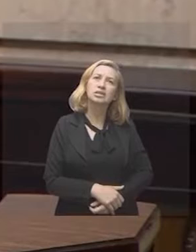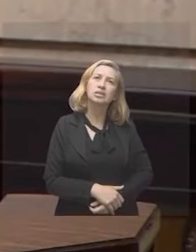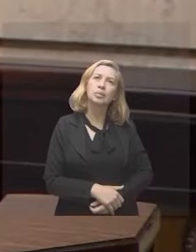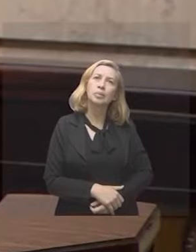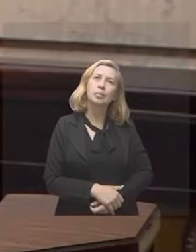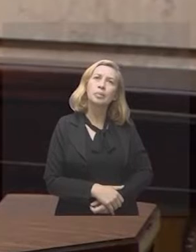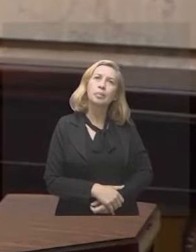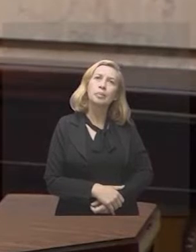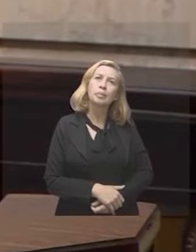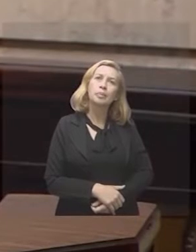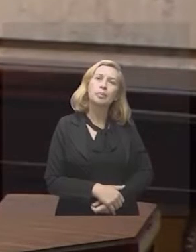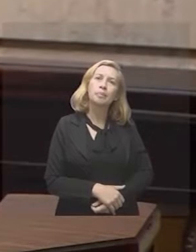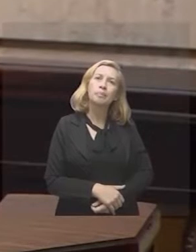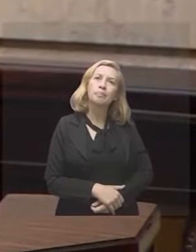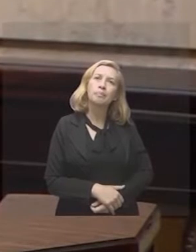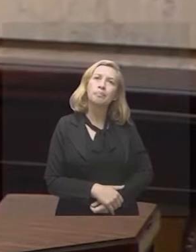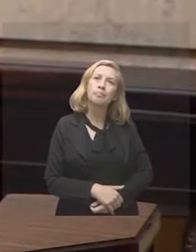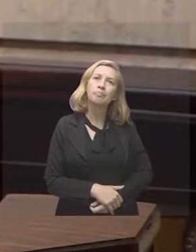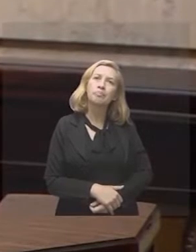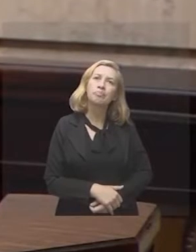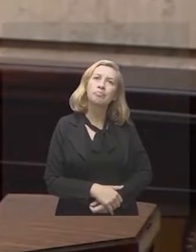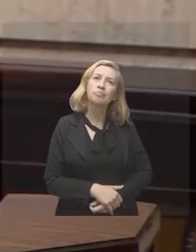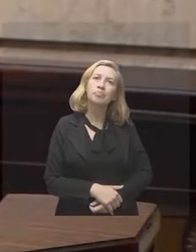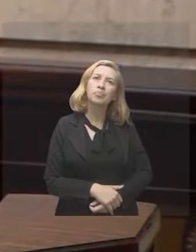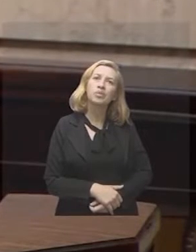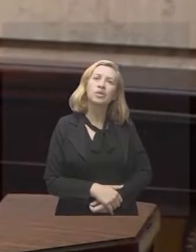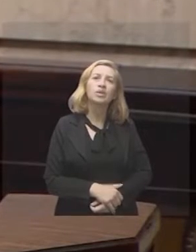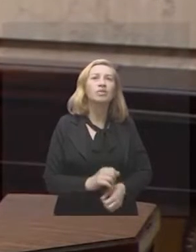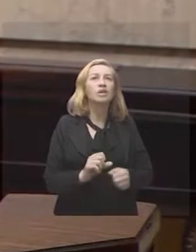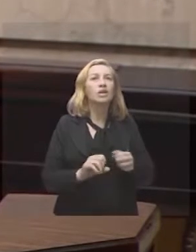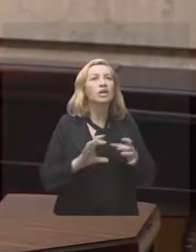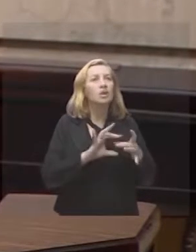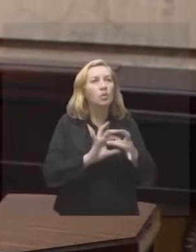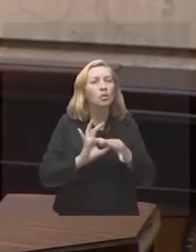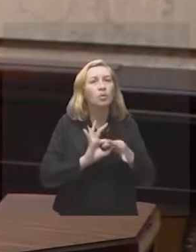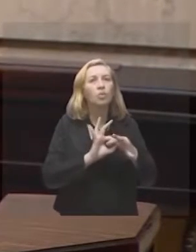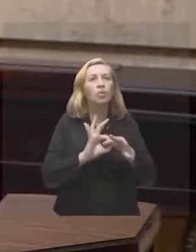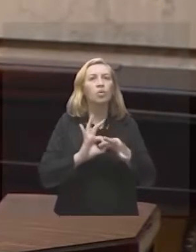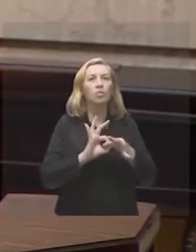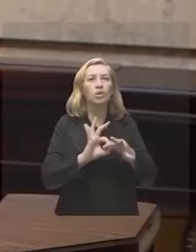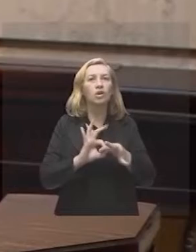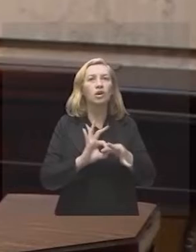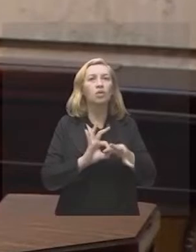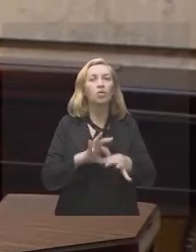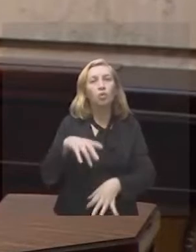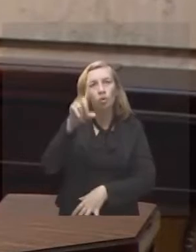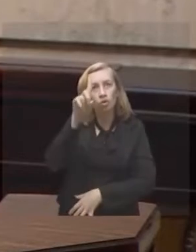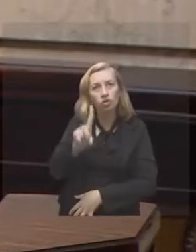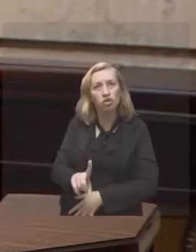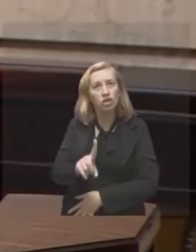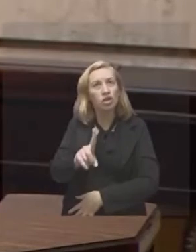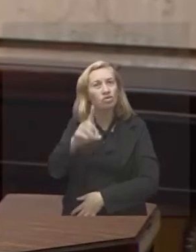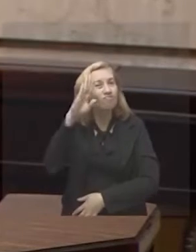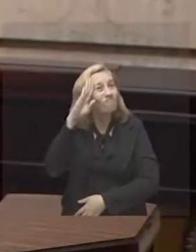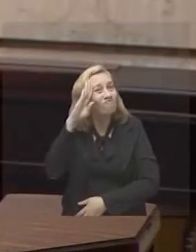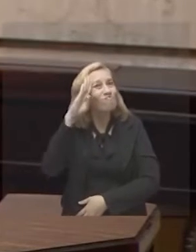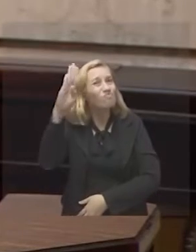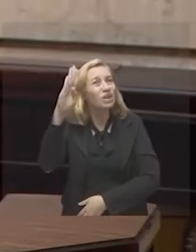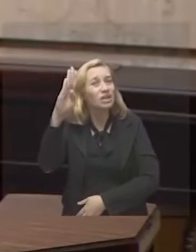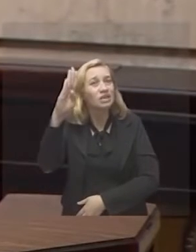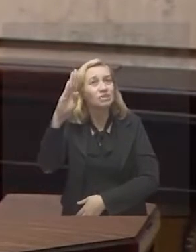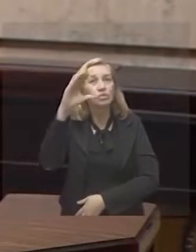ser exercida em harmonia com os direitos fundamentais